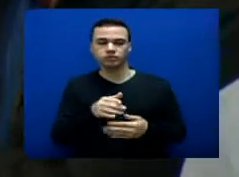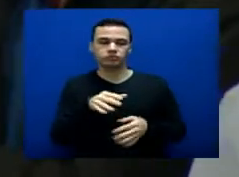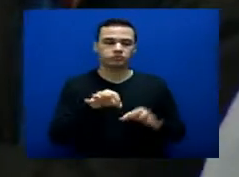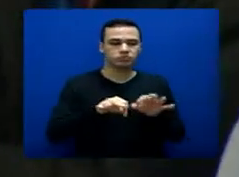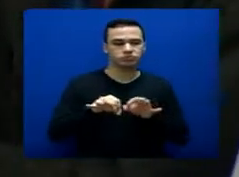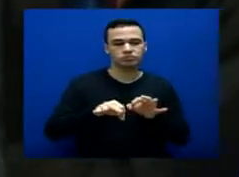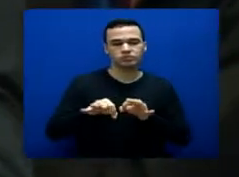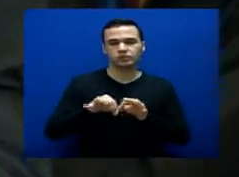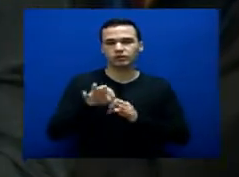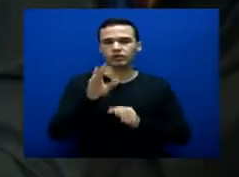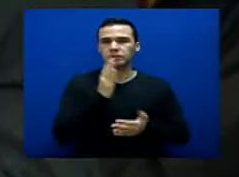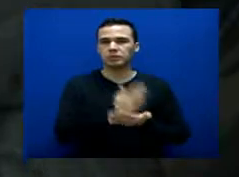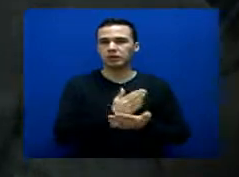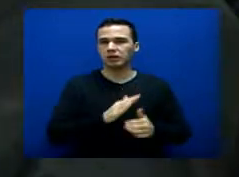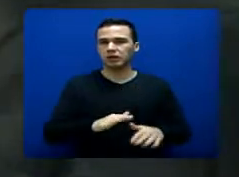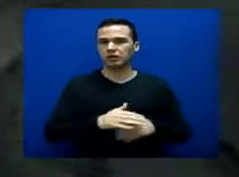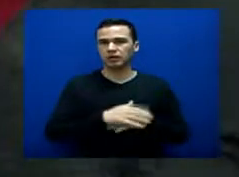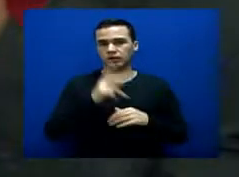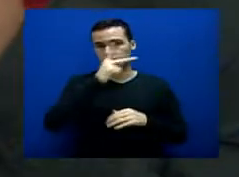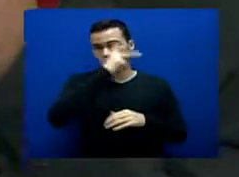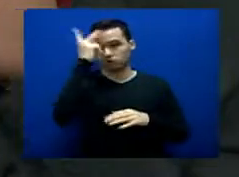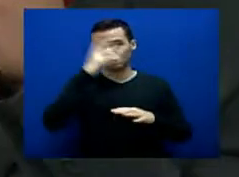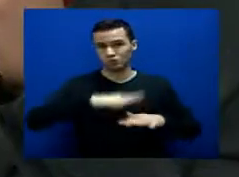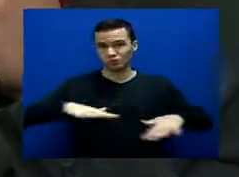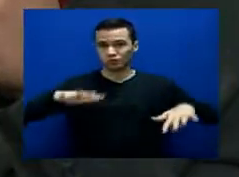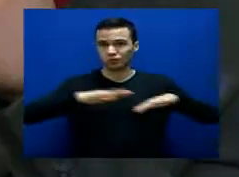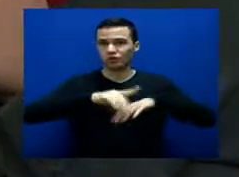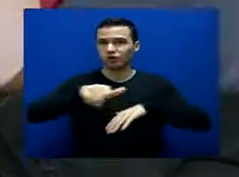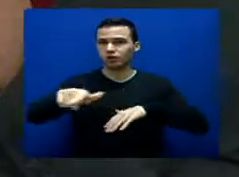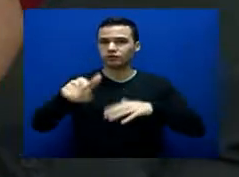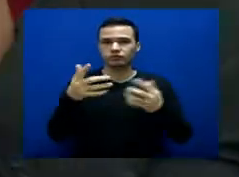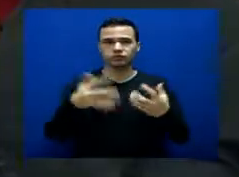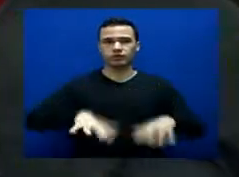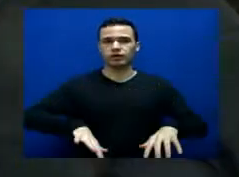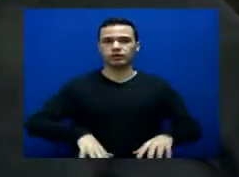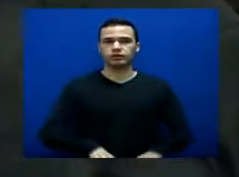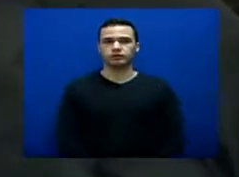querer parar o sistema. O povo tá aqui, não tá à toa.